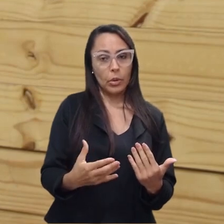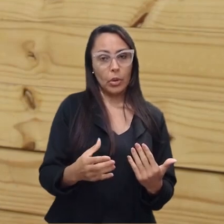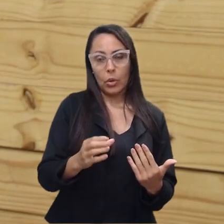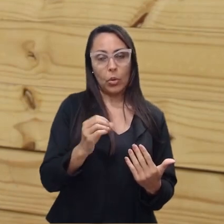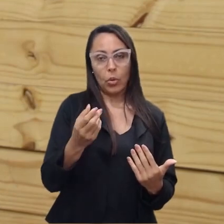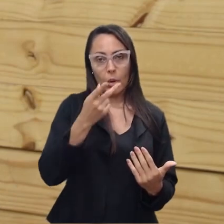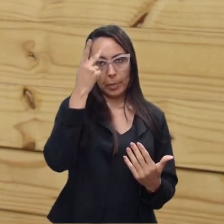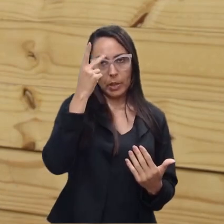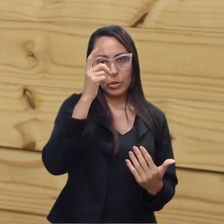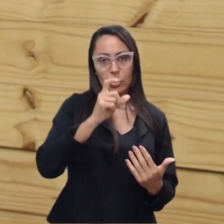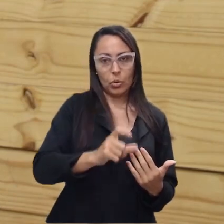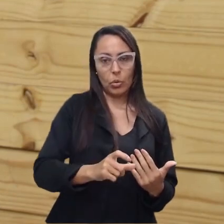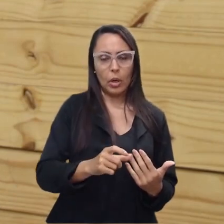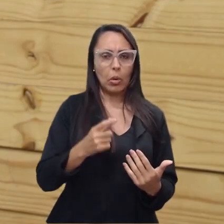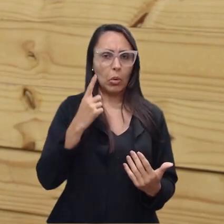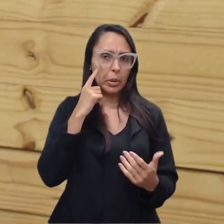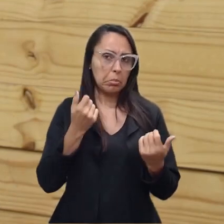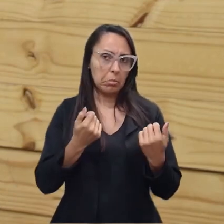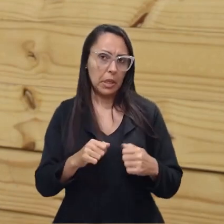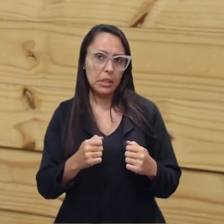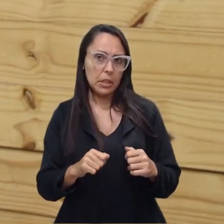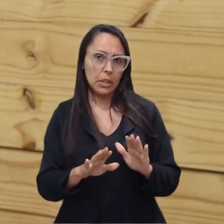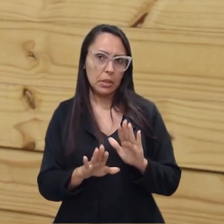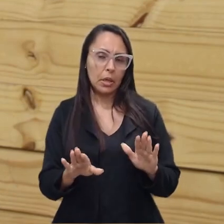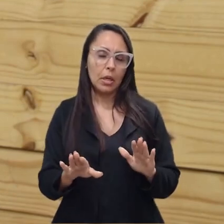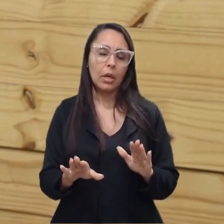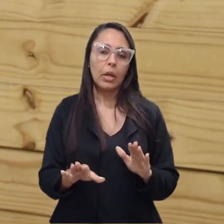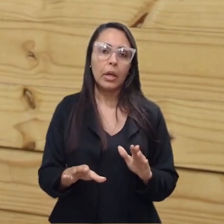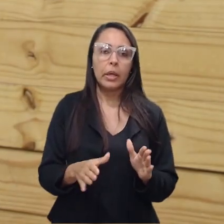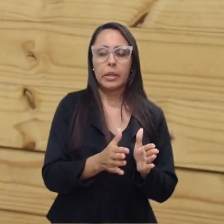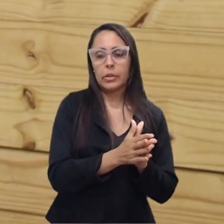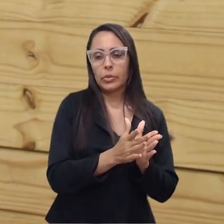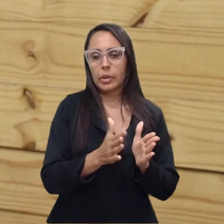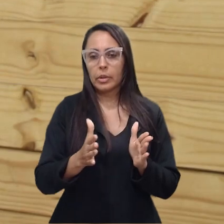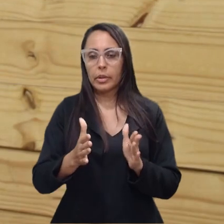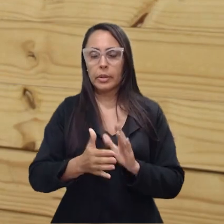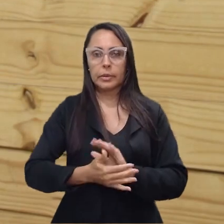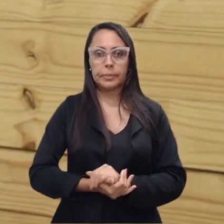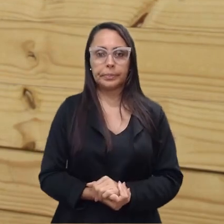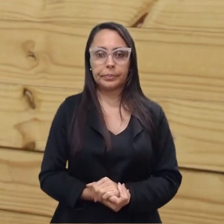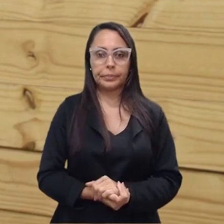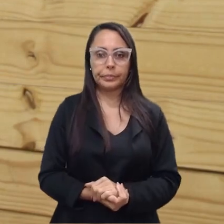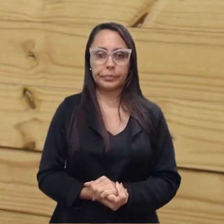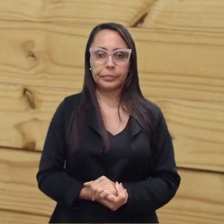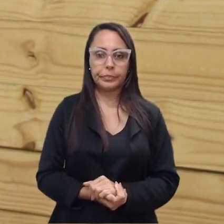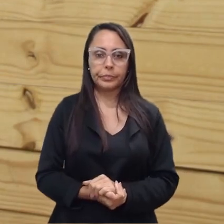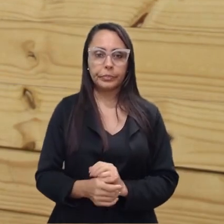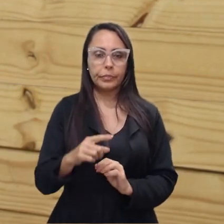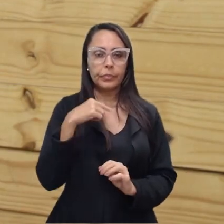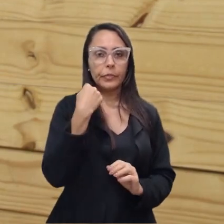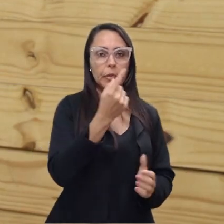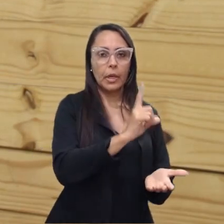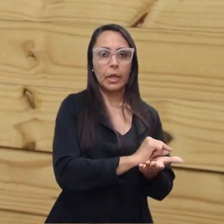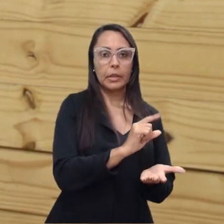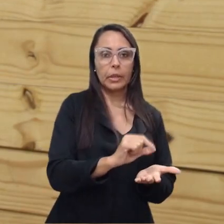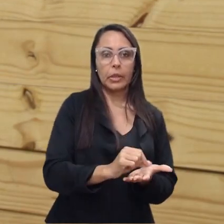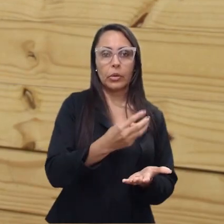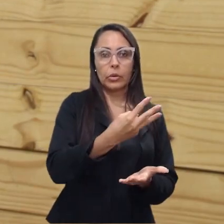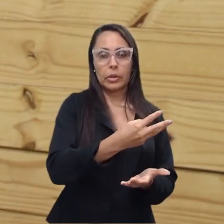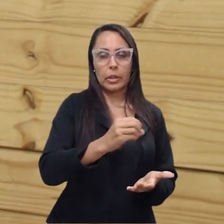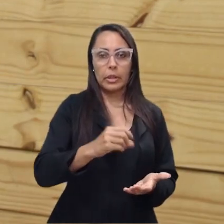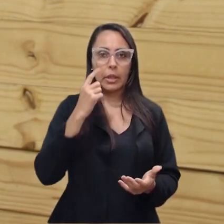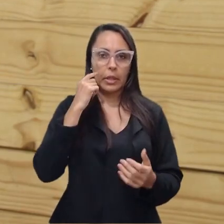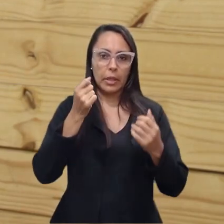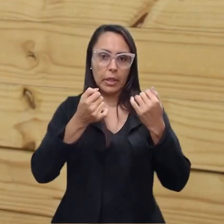sendo ele a pessoa que está pedindo ou por necessidade, geralmente nesse período. E aí o nosso artigo 30,